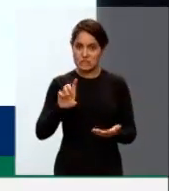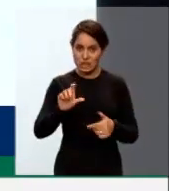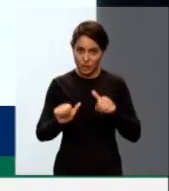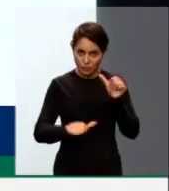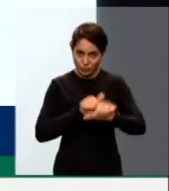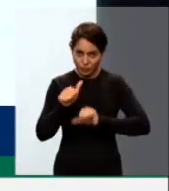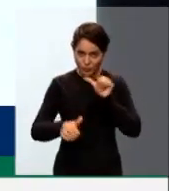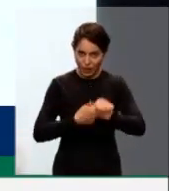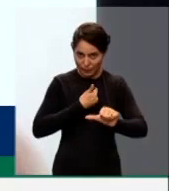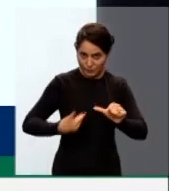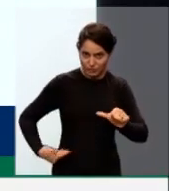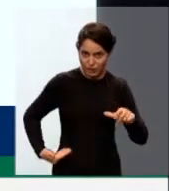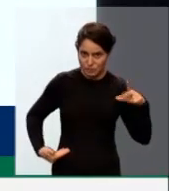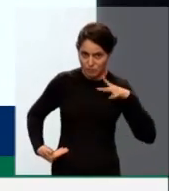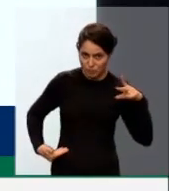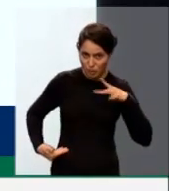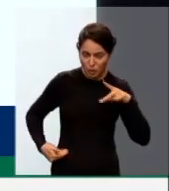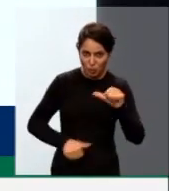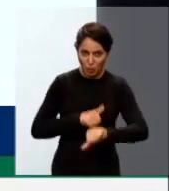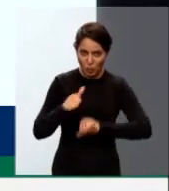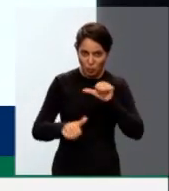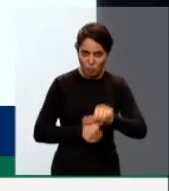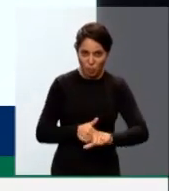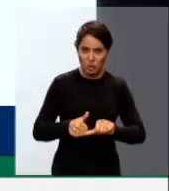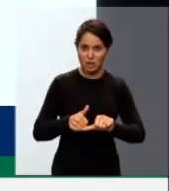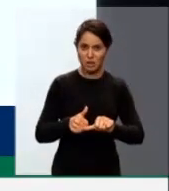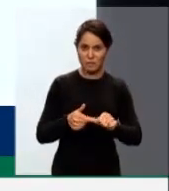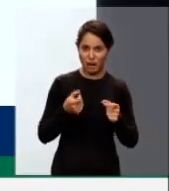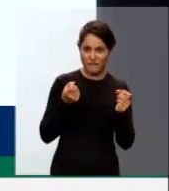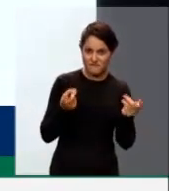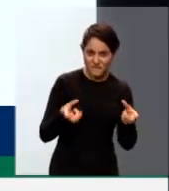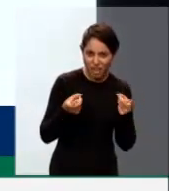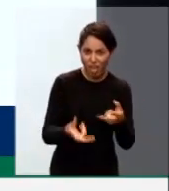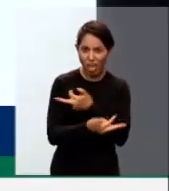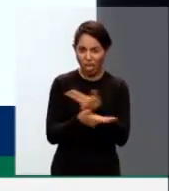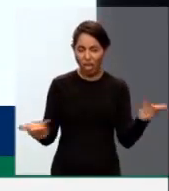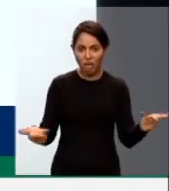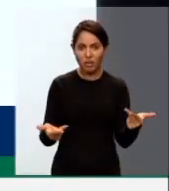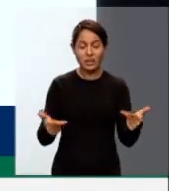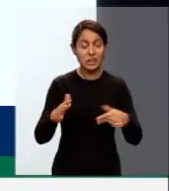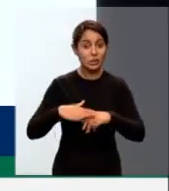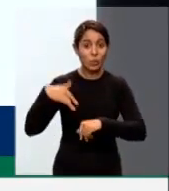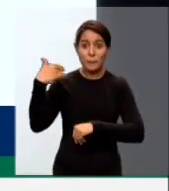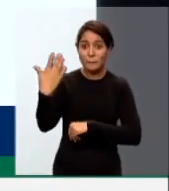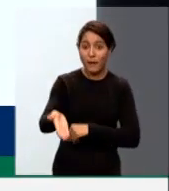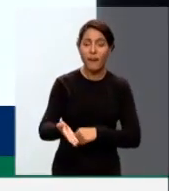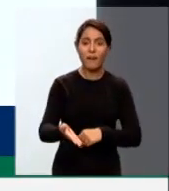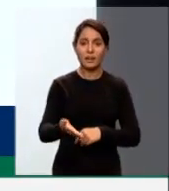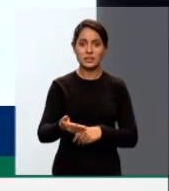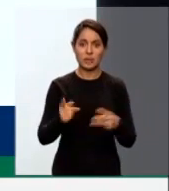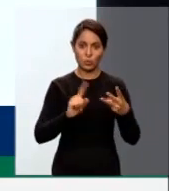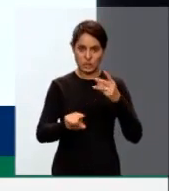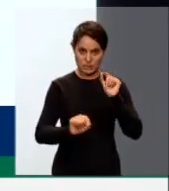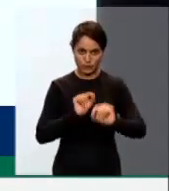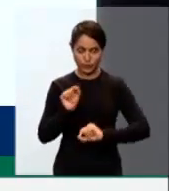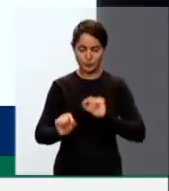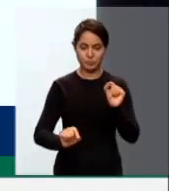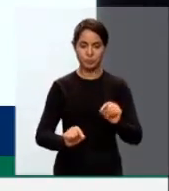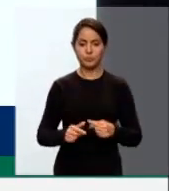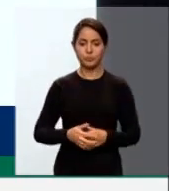constrói uma concepção de que saúde é mercadoria. E mais do que isso, que é um terceiro ponto, quando